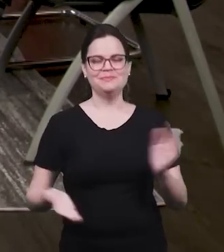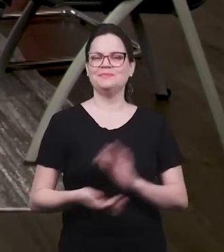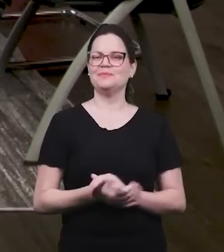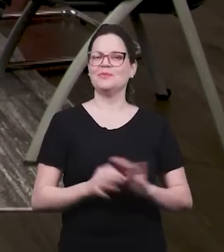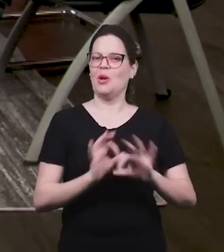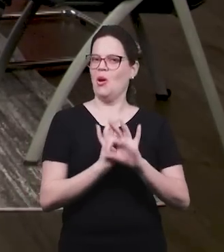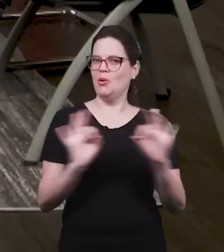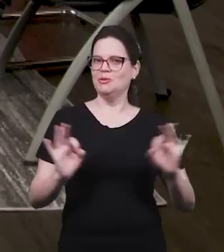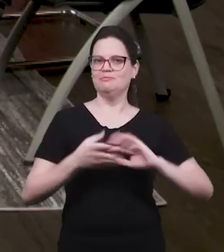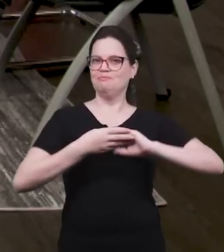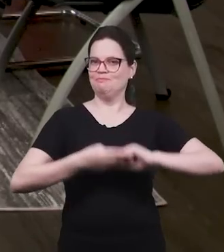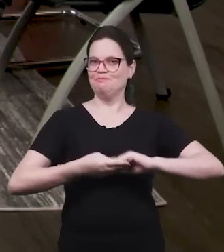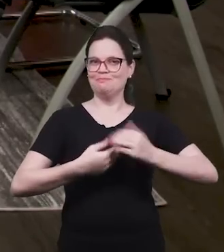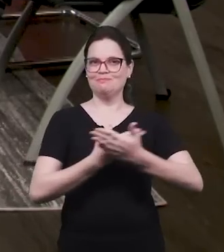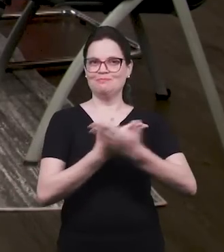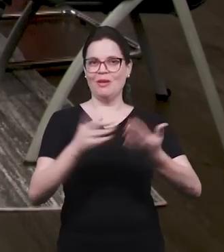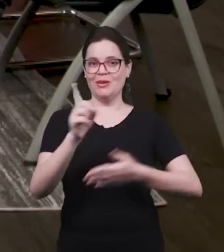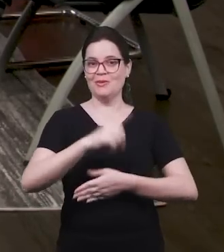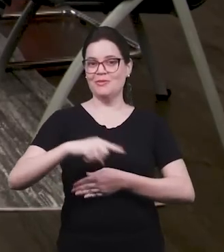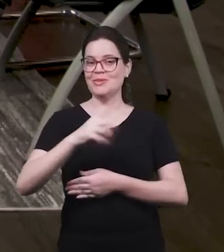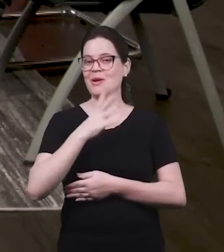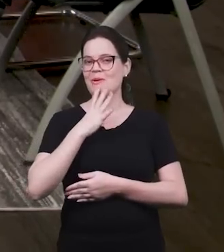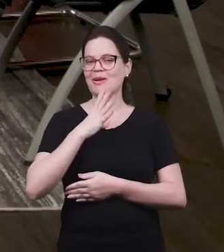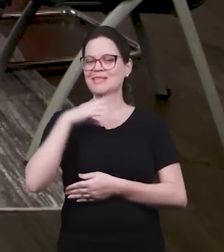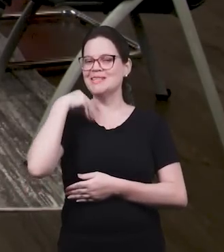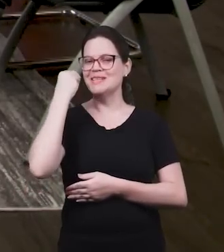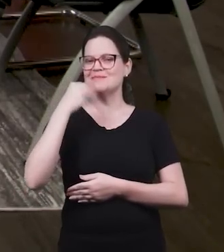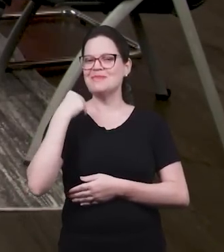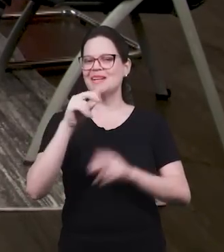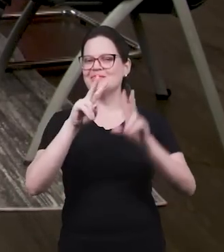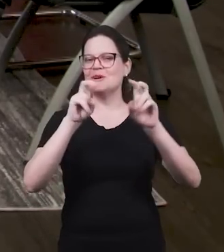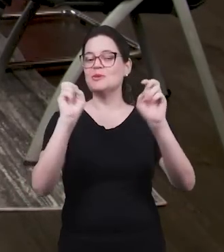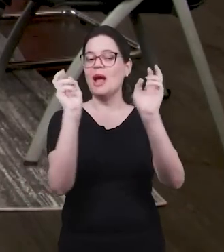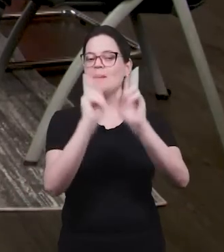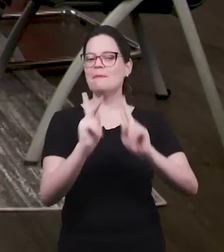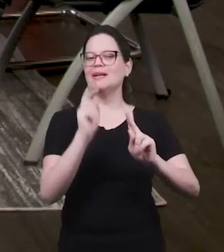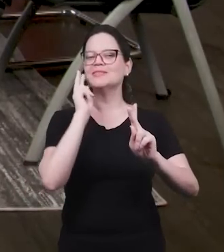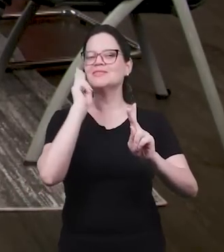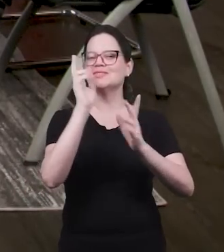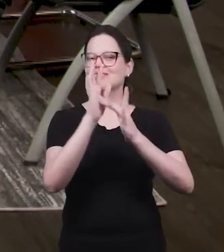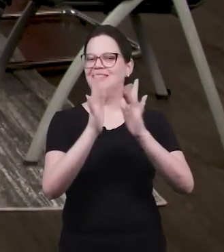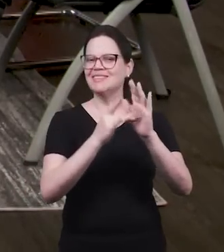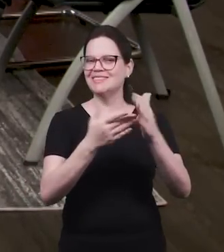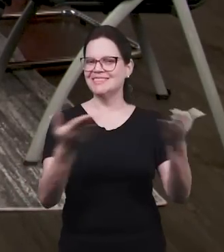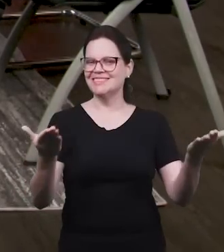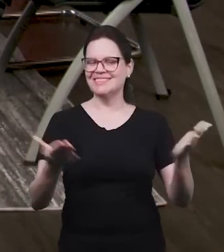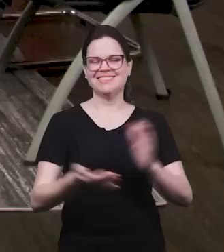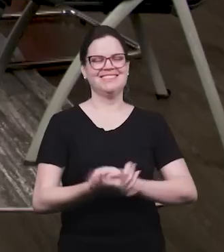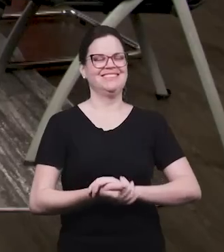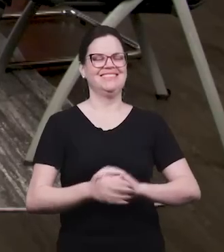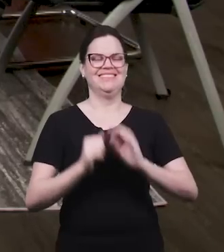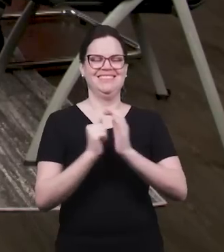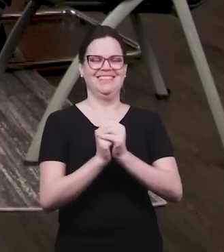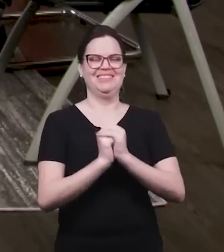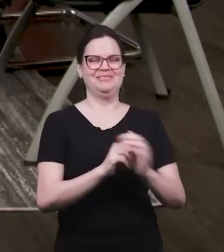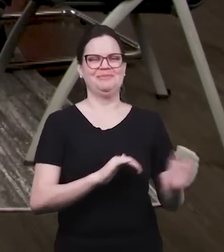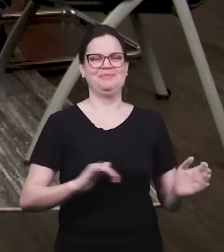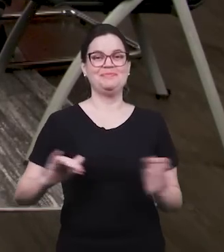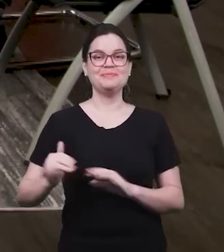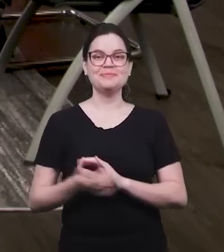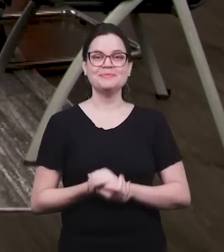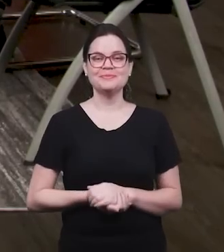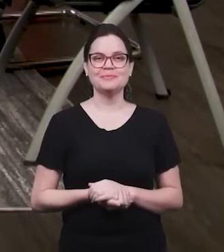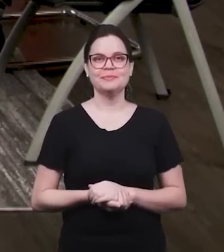nós desejamos que você conheça e tenha uma experiência cotidiana com a paz do Senhor Jesus. Olha só, as